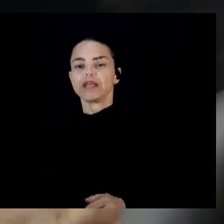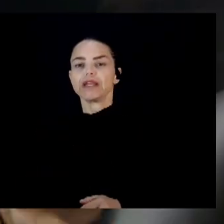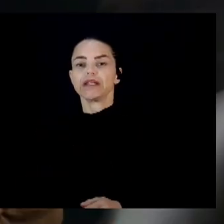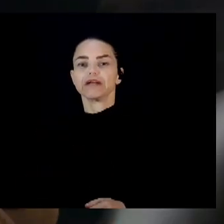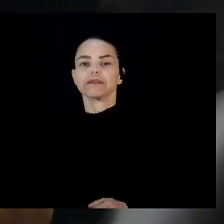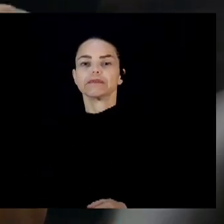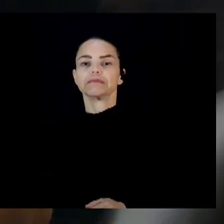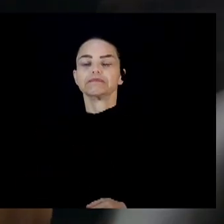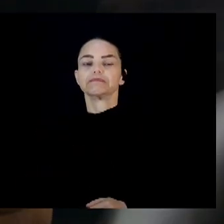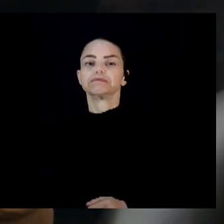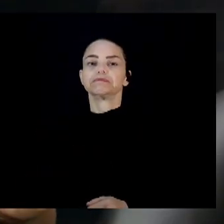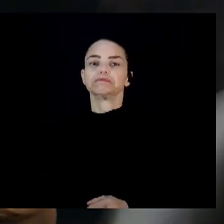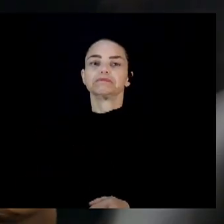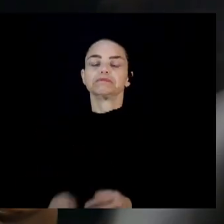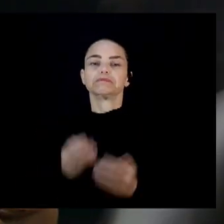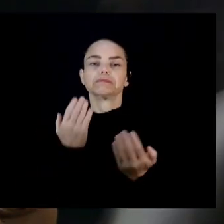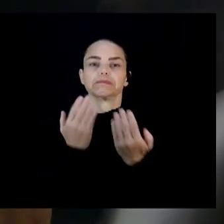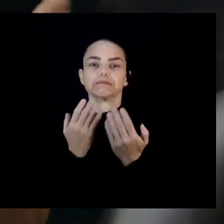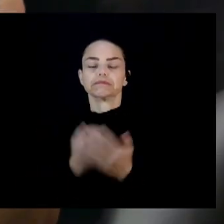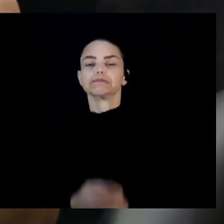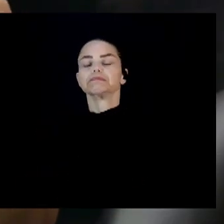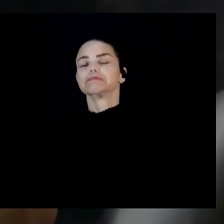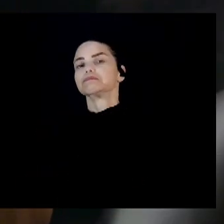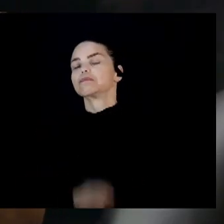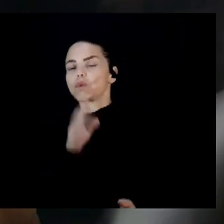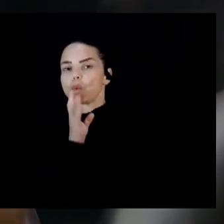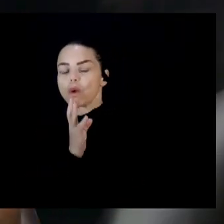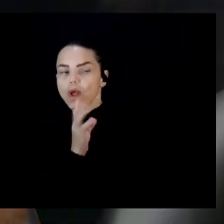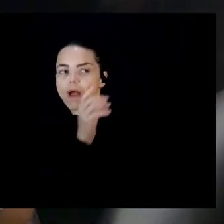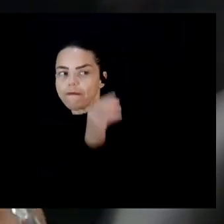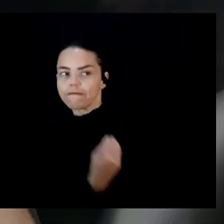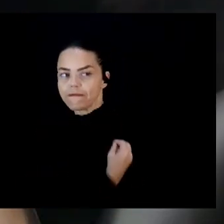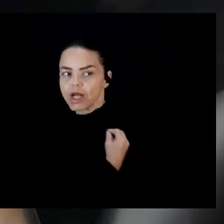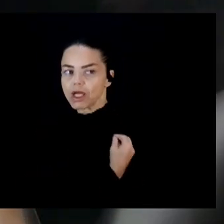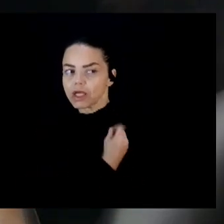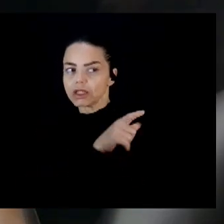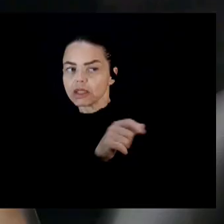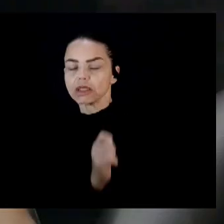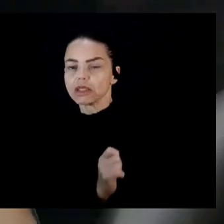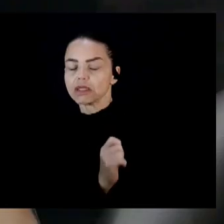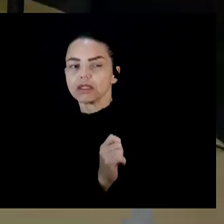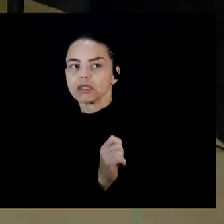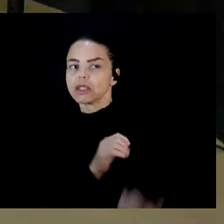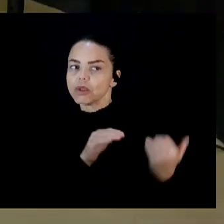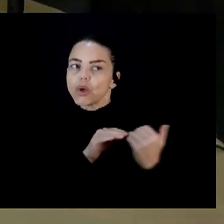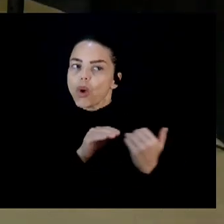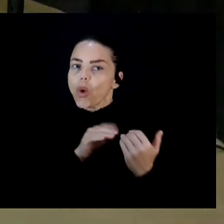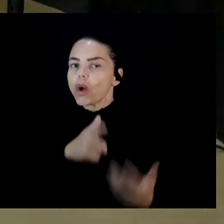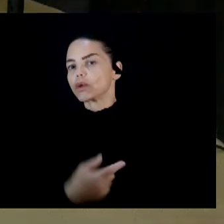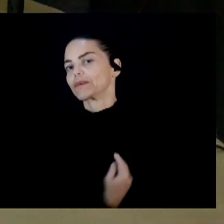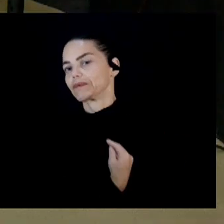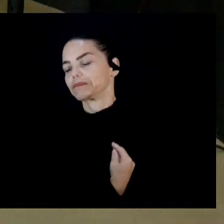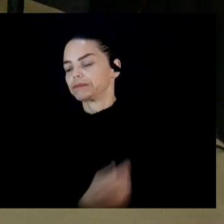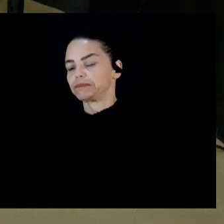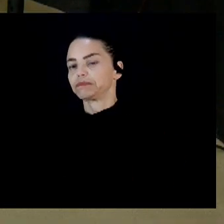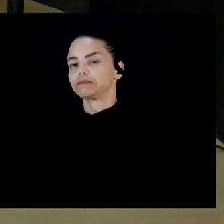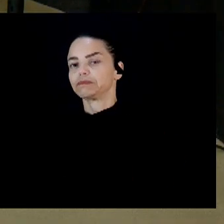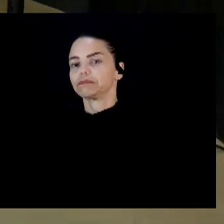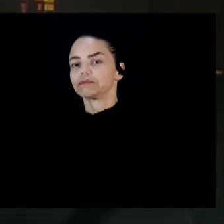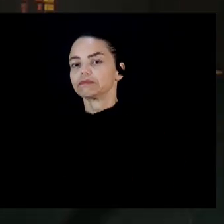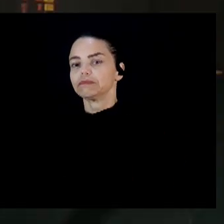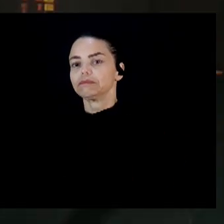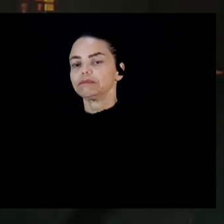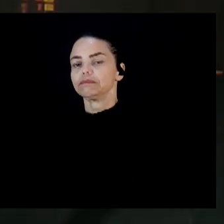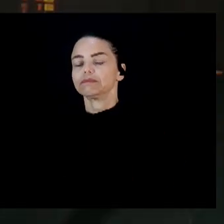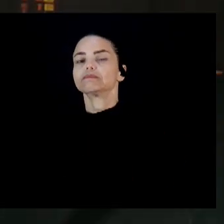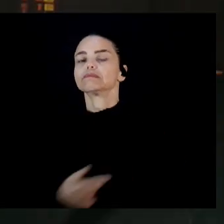É você conhecer o contexto e olhar o contexto para ver se cabe para você. Então, mas a gente está num tempo em que